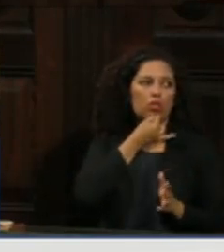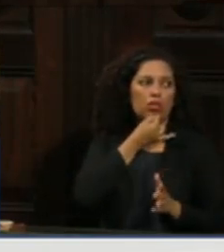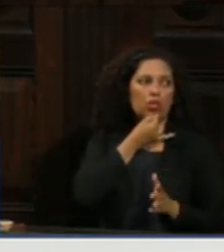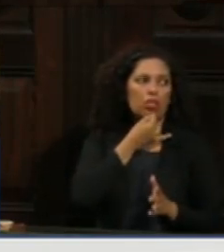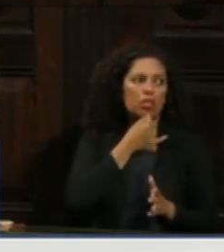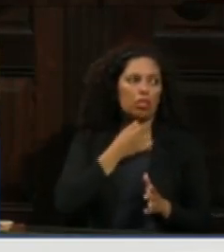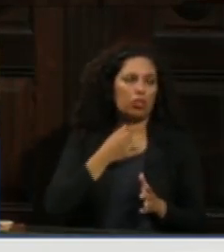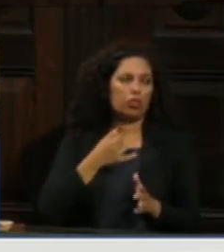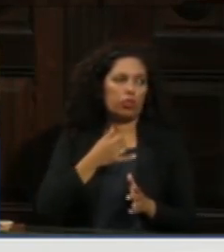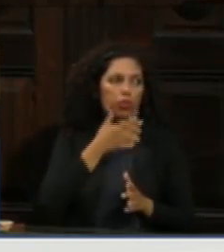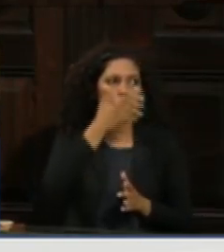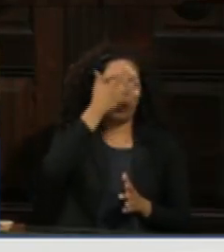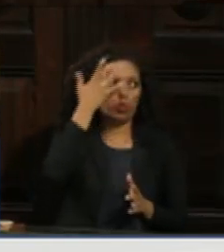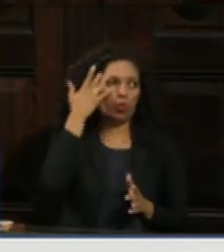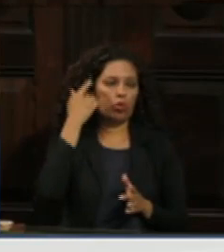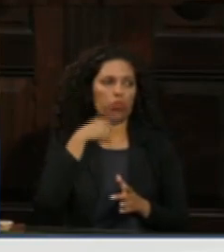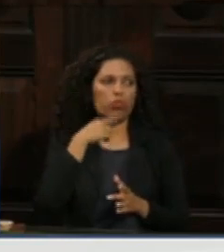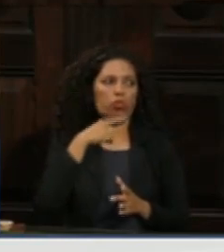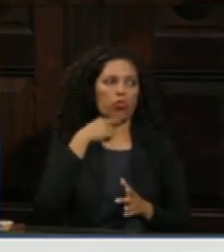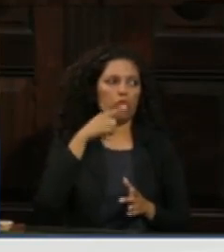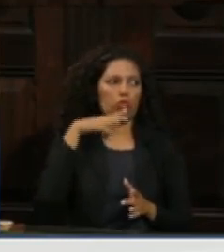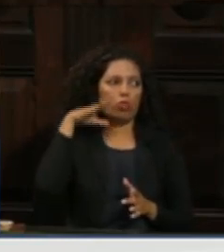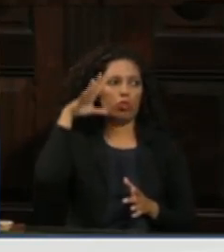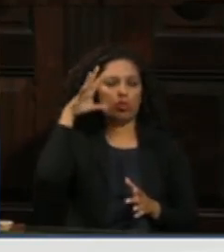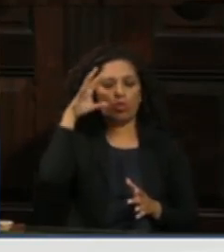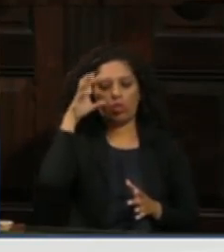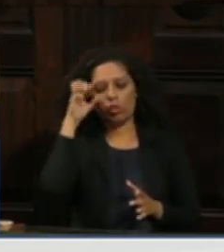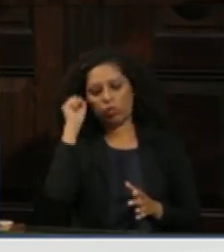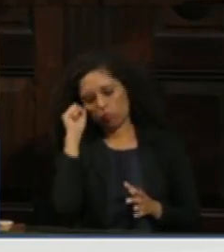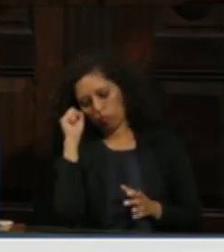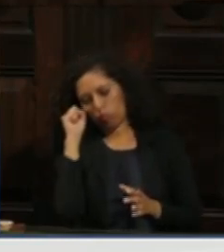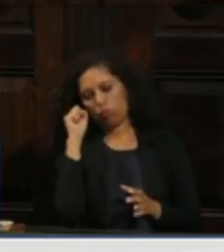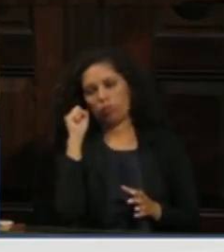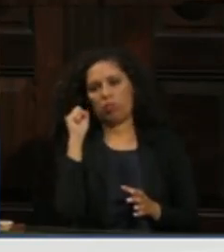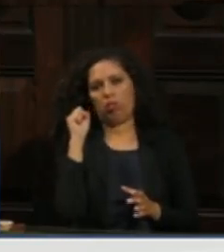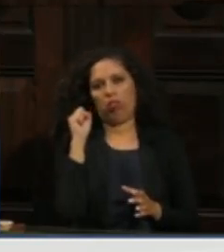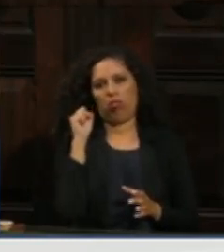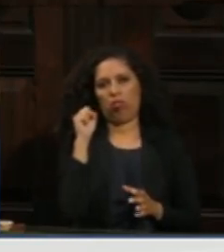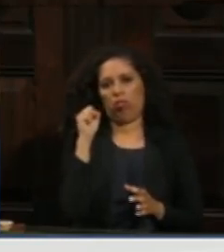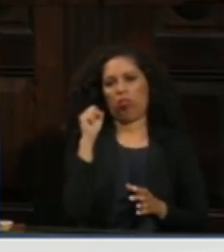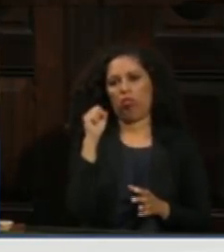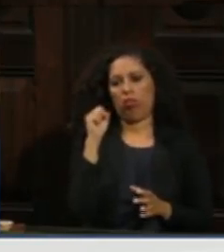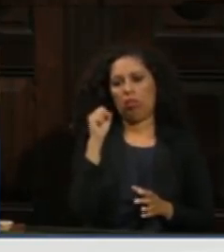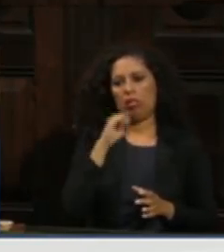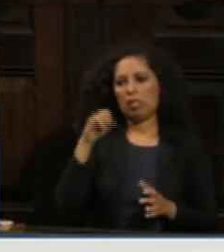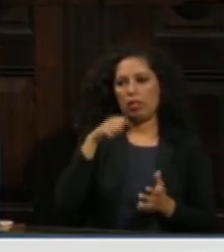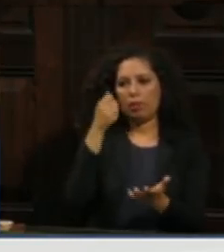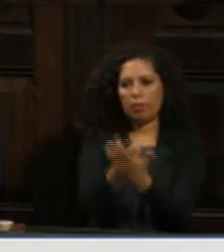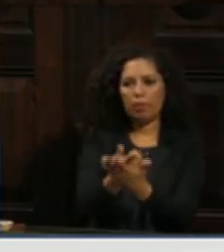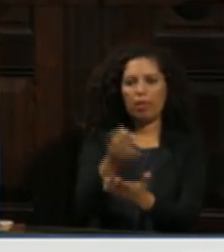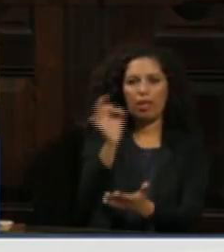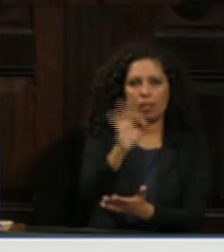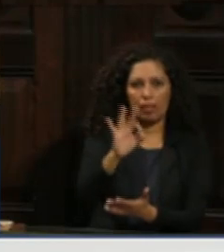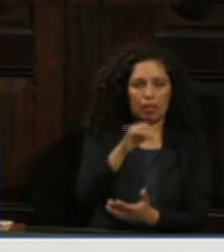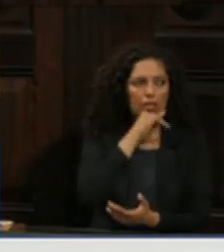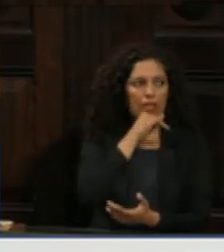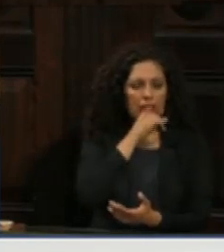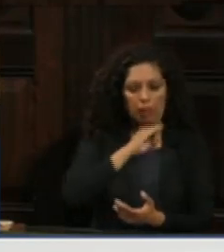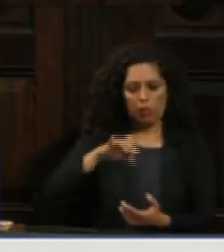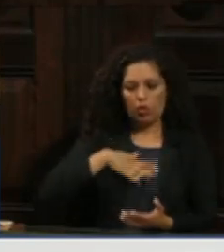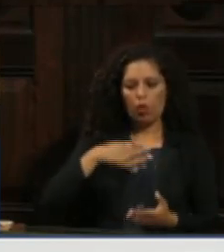anos, colocou a todos nós num baio de que, até que se prove o contrário, todos nós